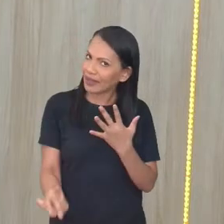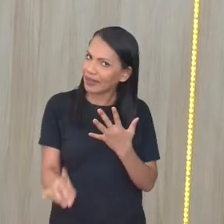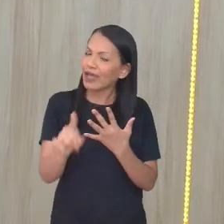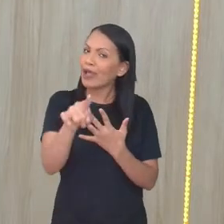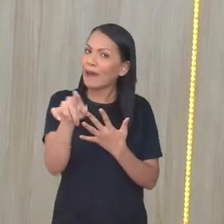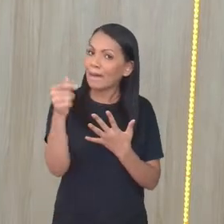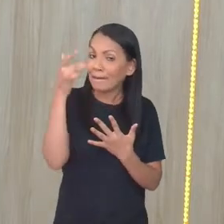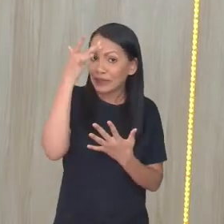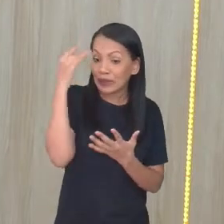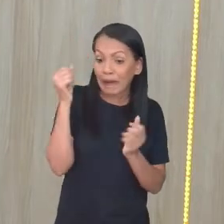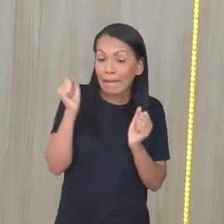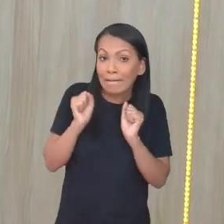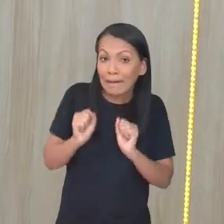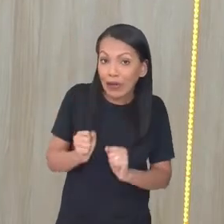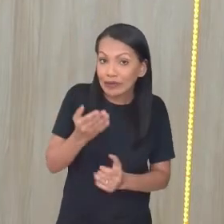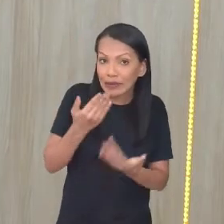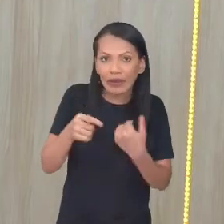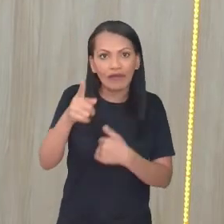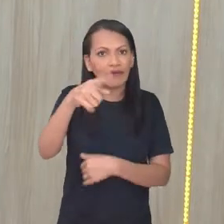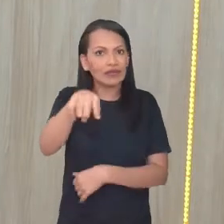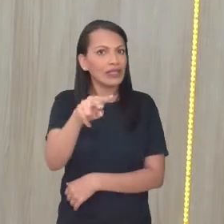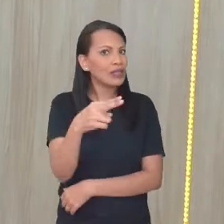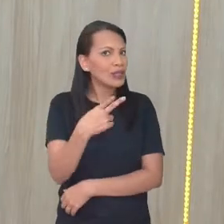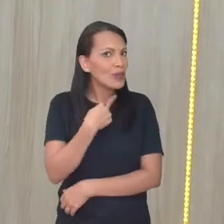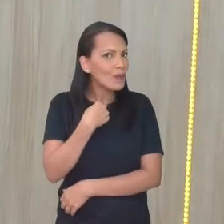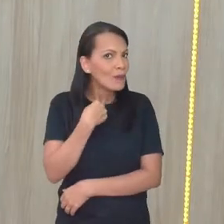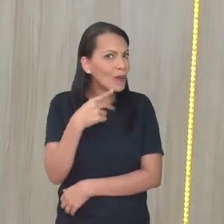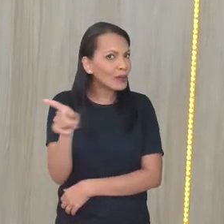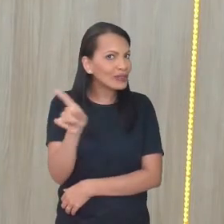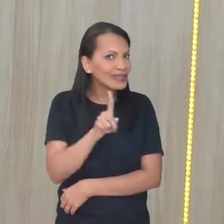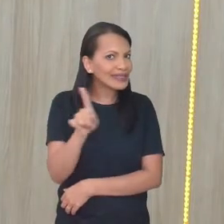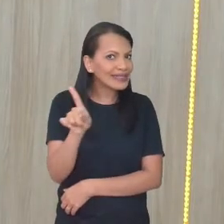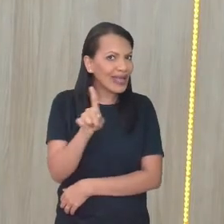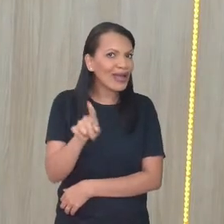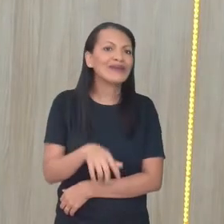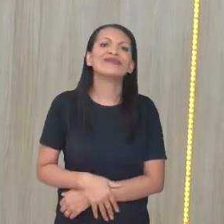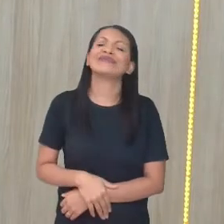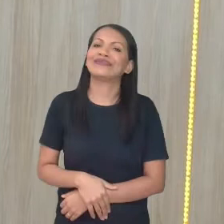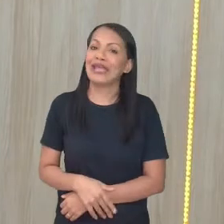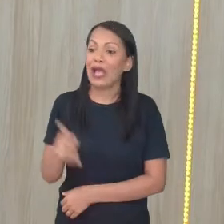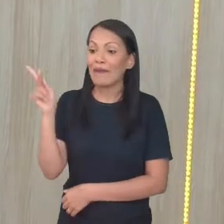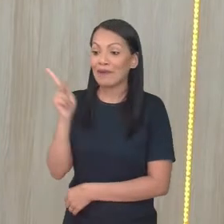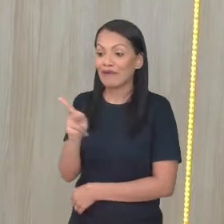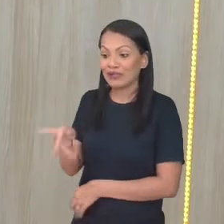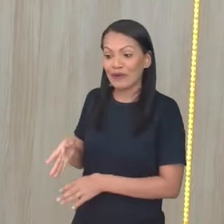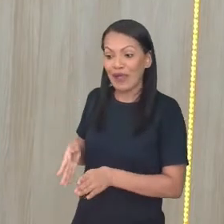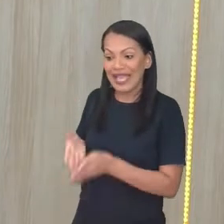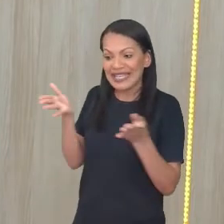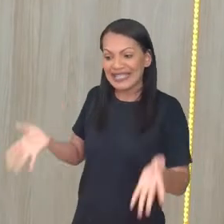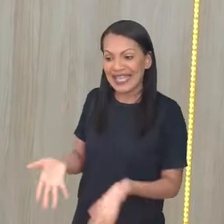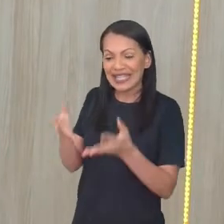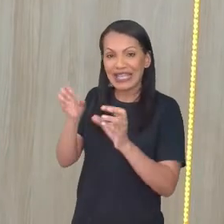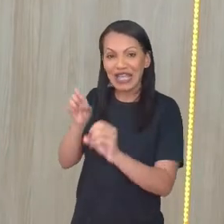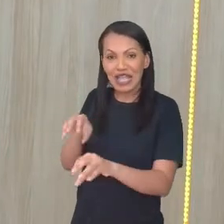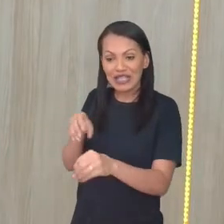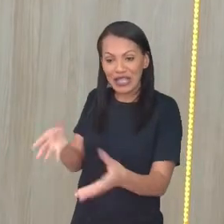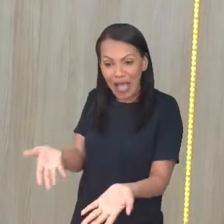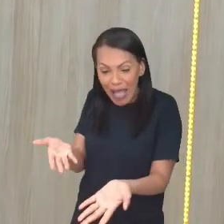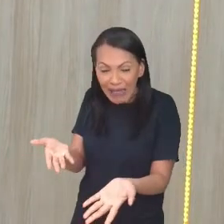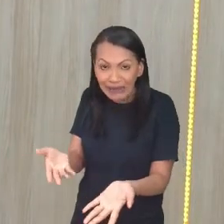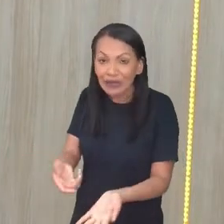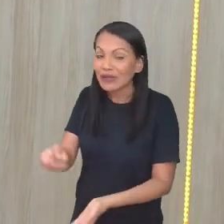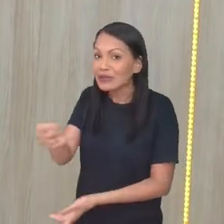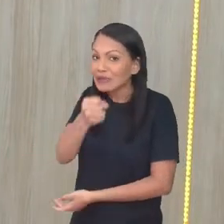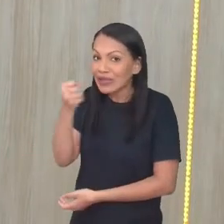quem pode beber, viu? Vocês ainda não podem fazer isso não, né? Para dizer, não, o professor está incentivando a gente a tomar cerveja, de